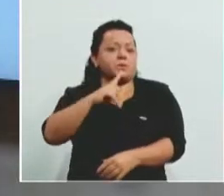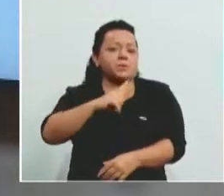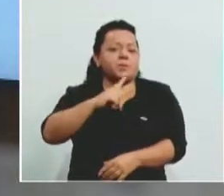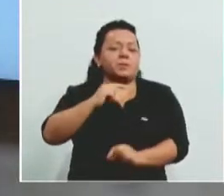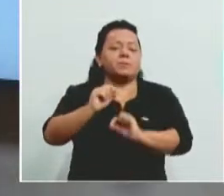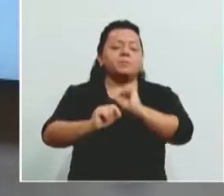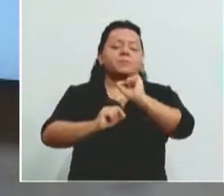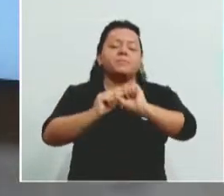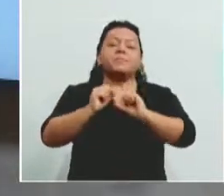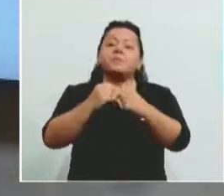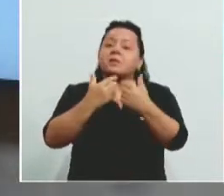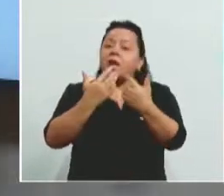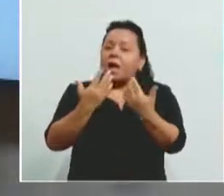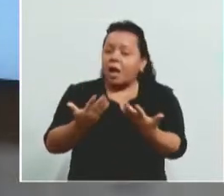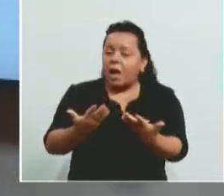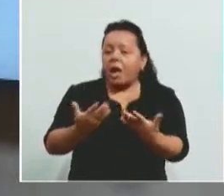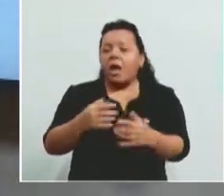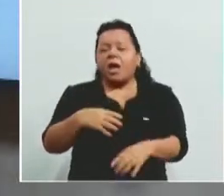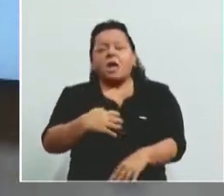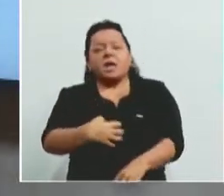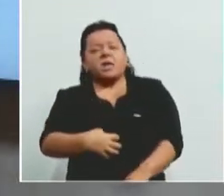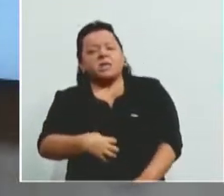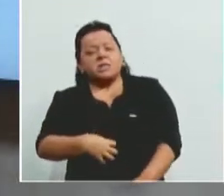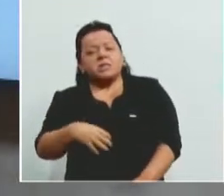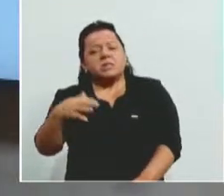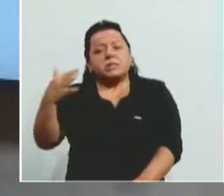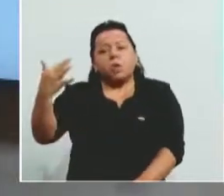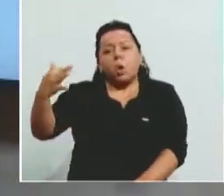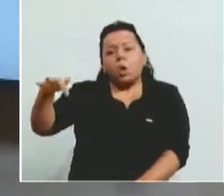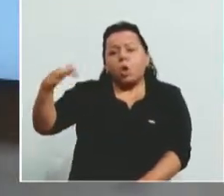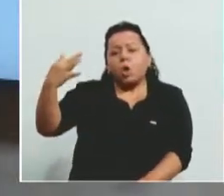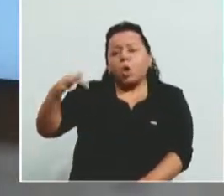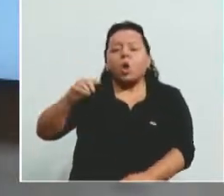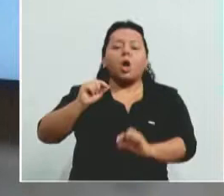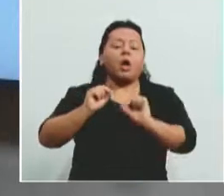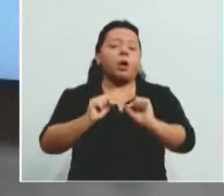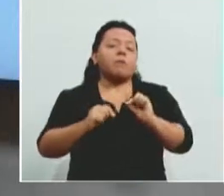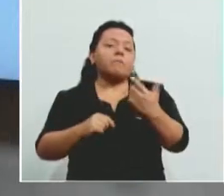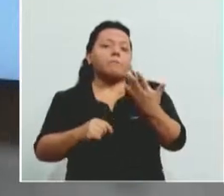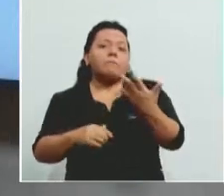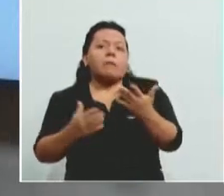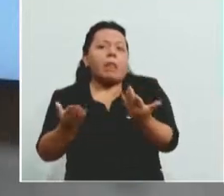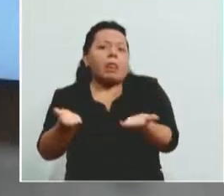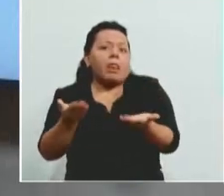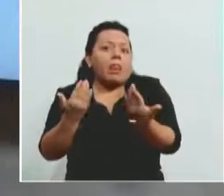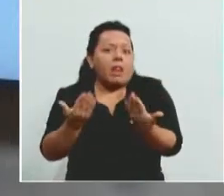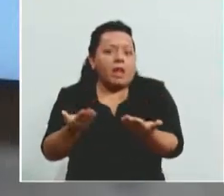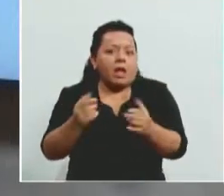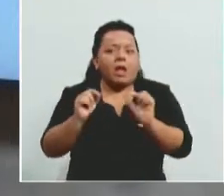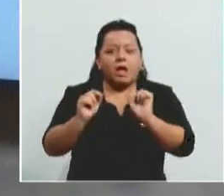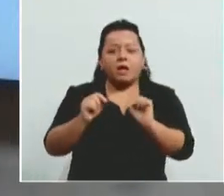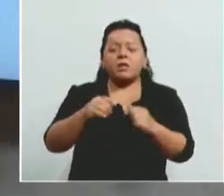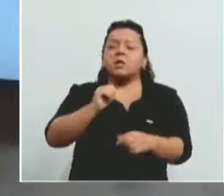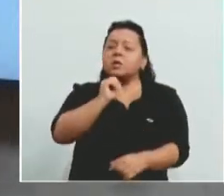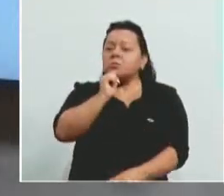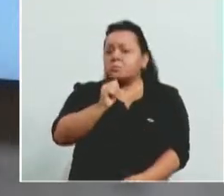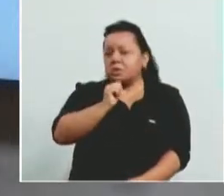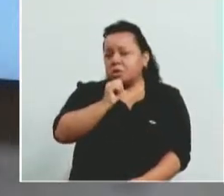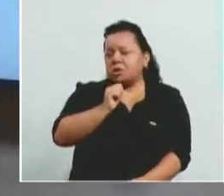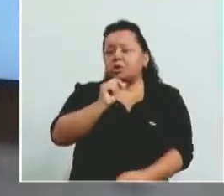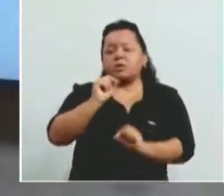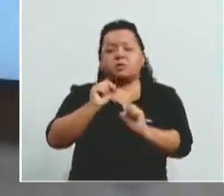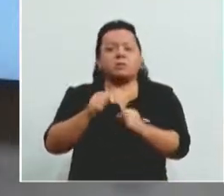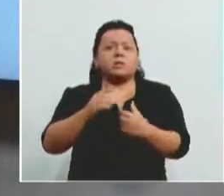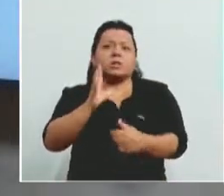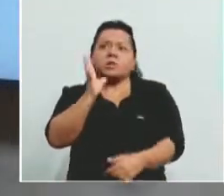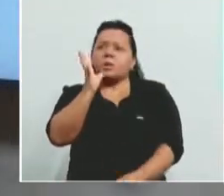muito parecida assim, eu tô tendo uma coliquinha, eu tô tendo uma cólica mais leve, eu tenho uma menstruação mais